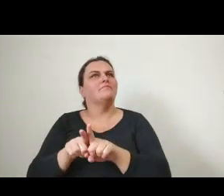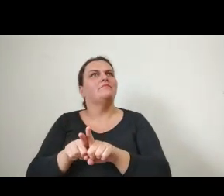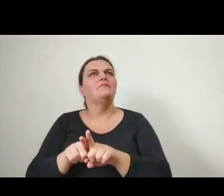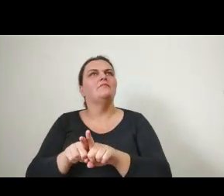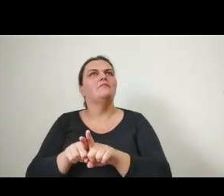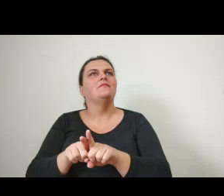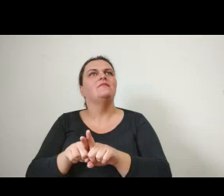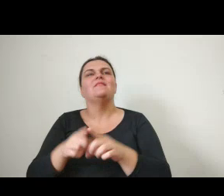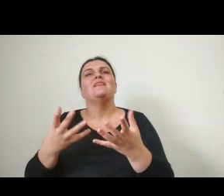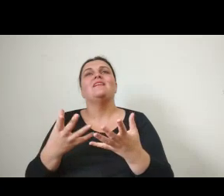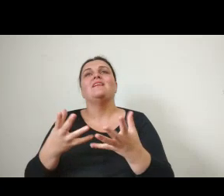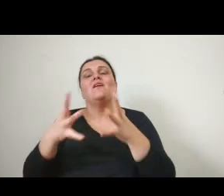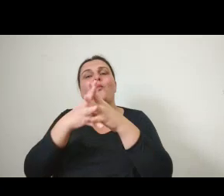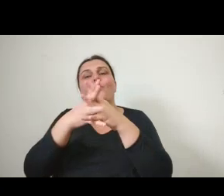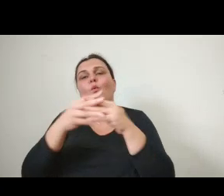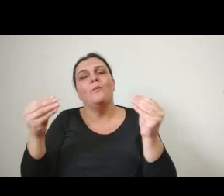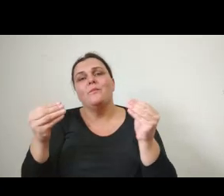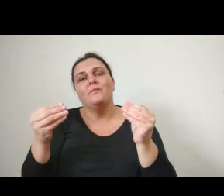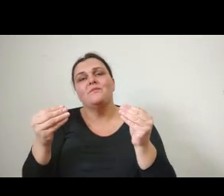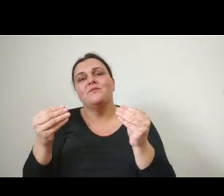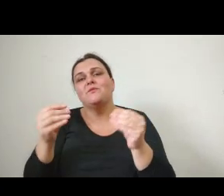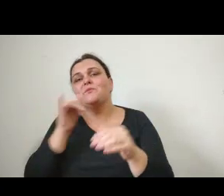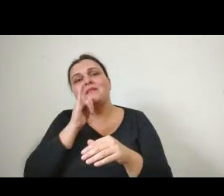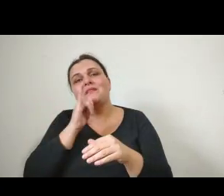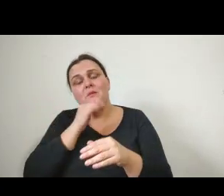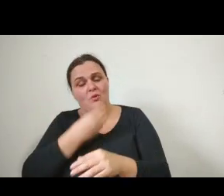de alguns ecossistemas.